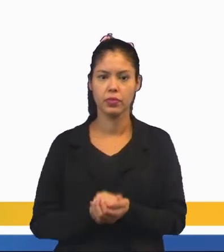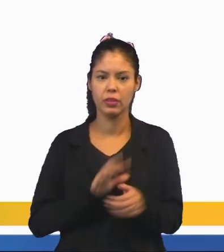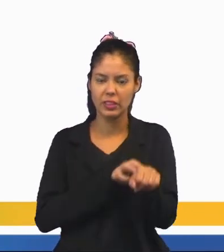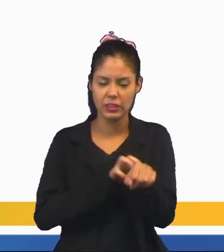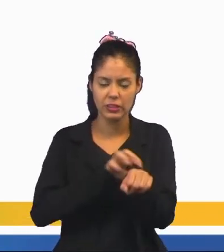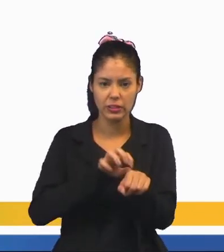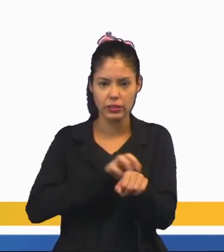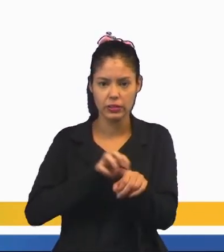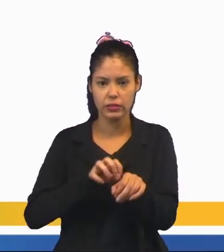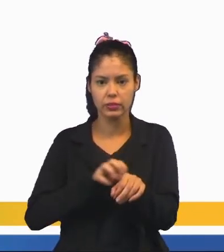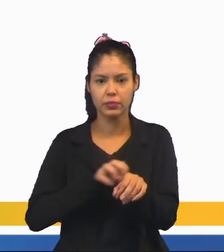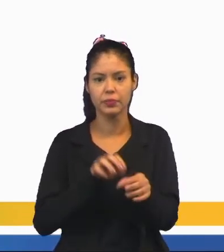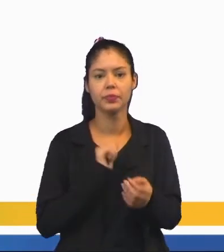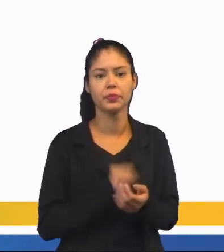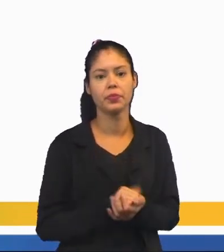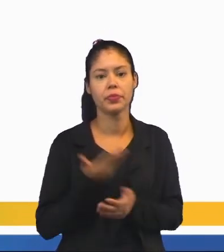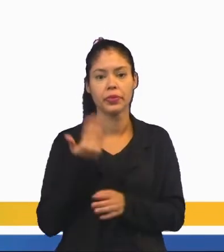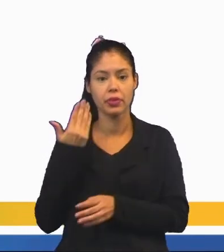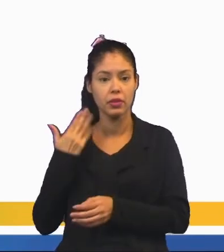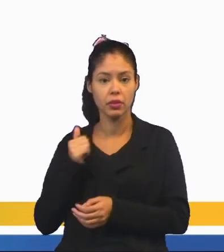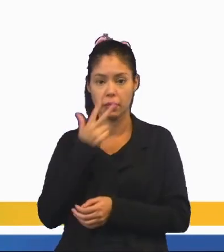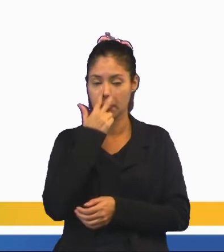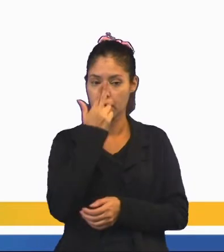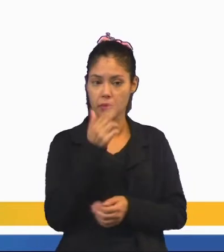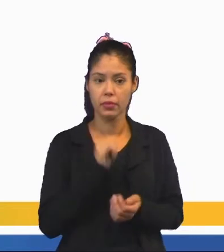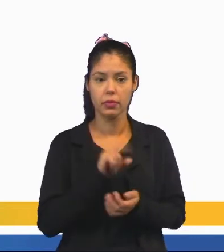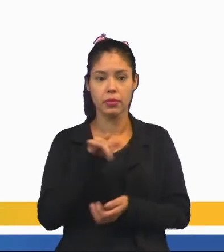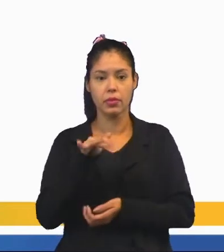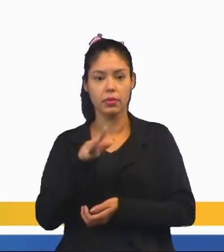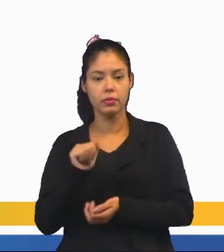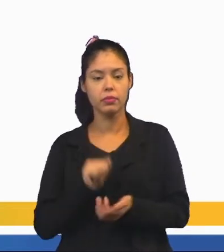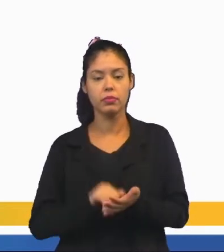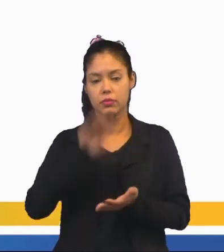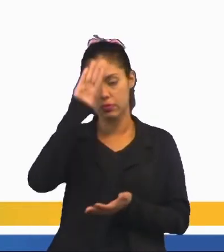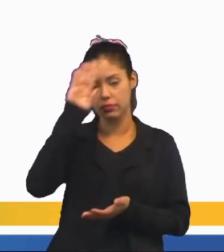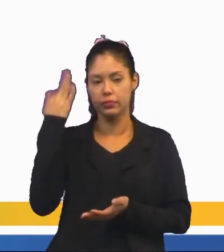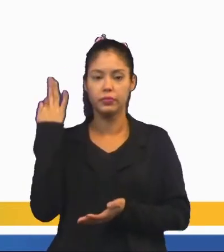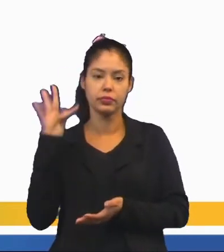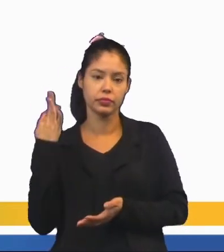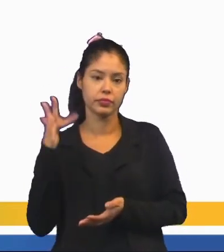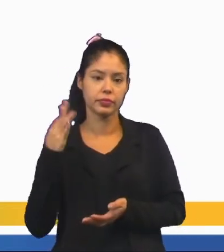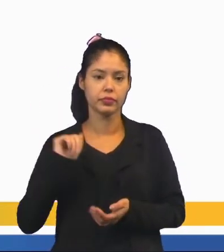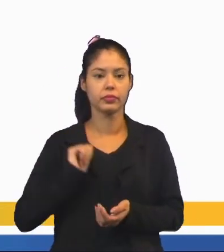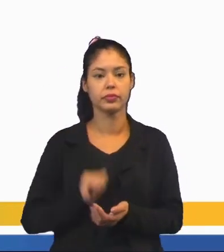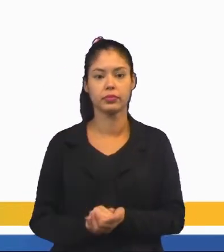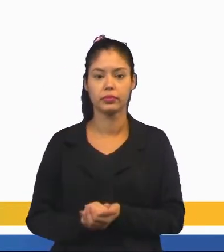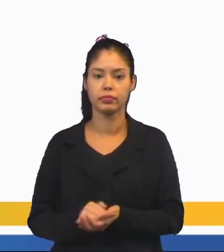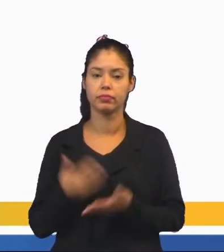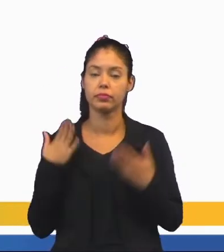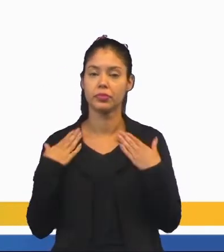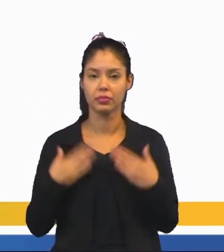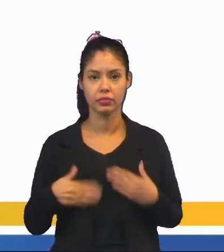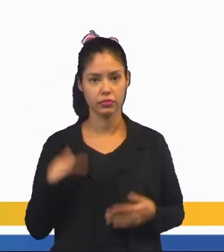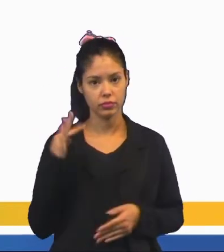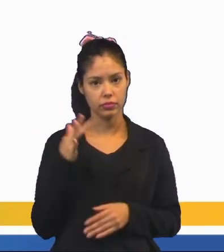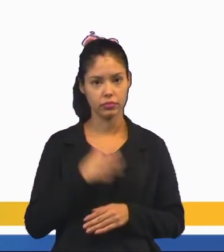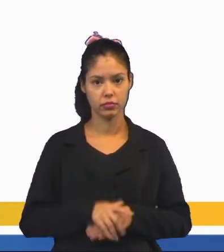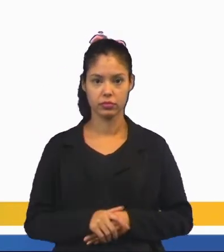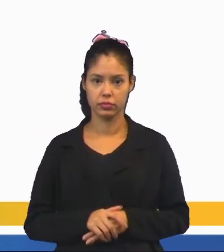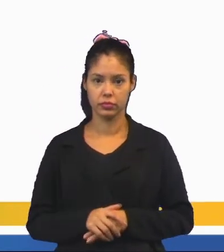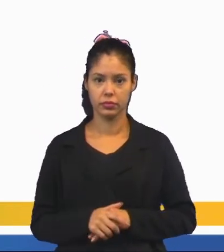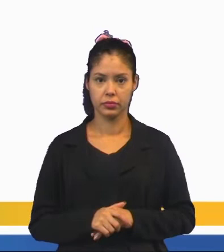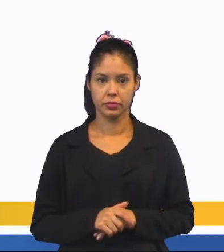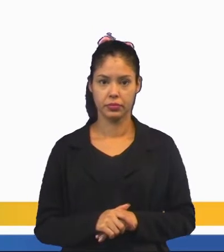formigamentos ou coceiras na área antes do aparecimento das lesões, febre, dor de cabeça e dores